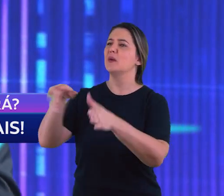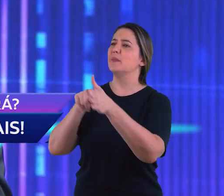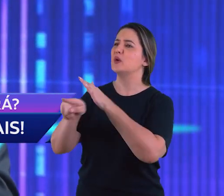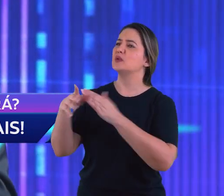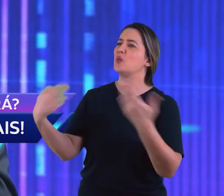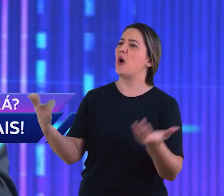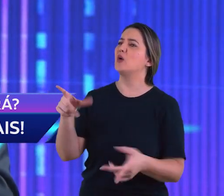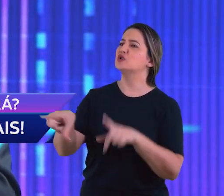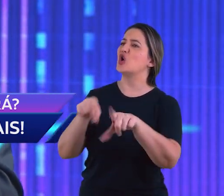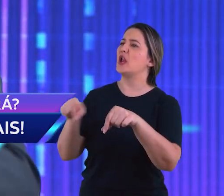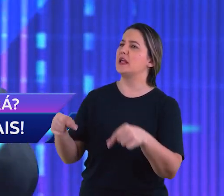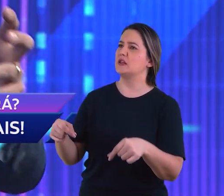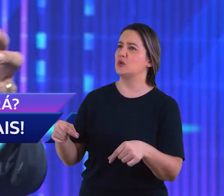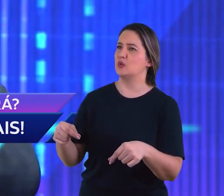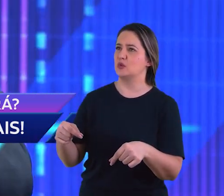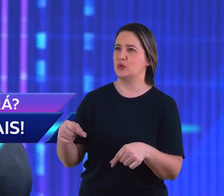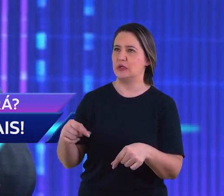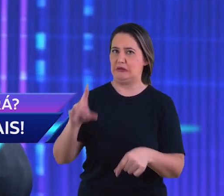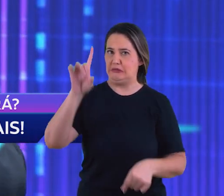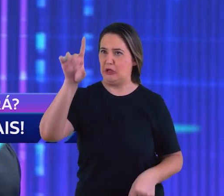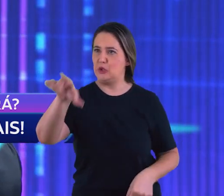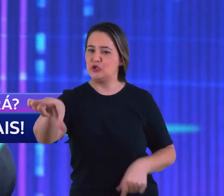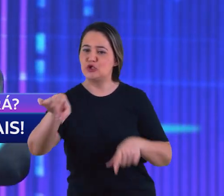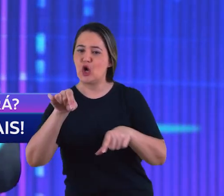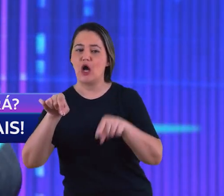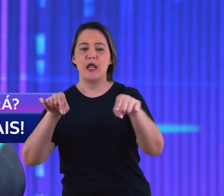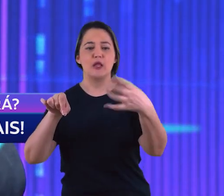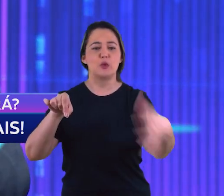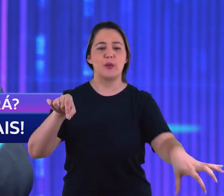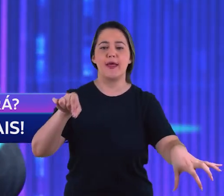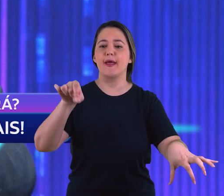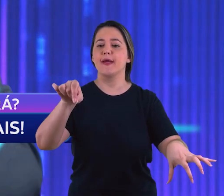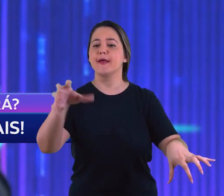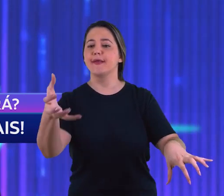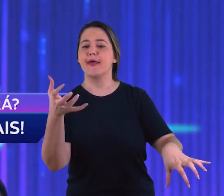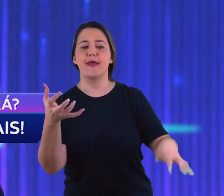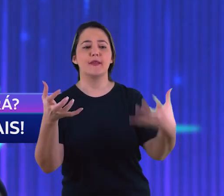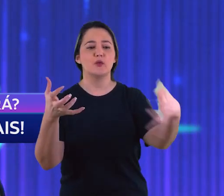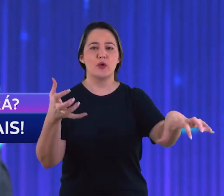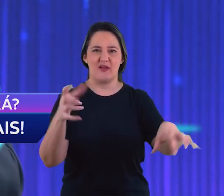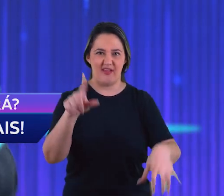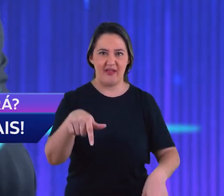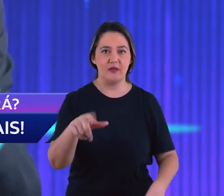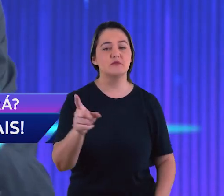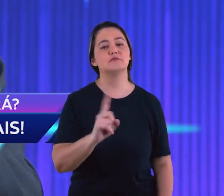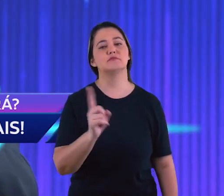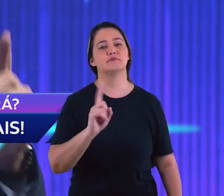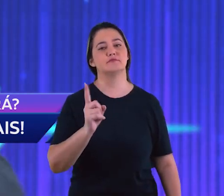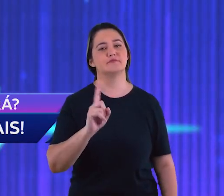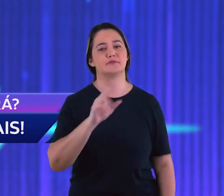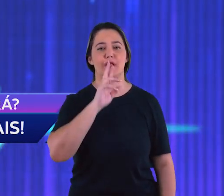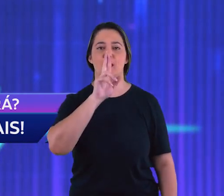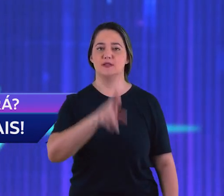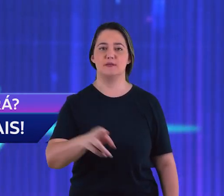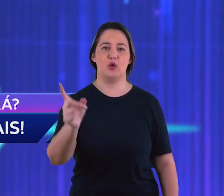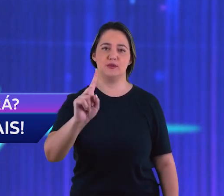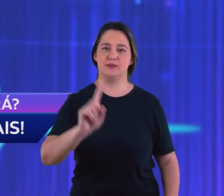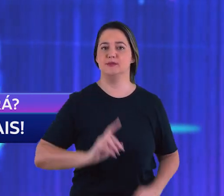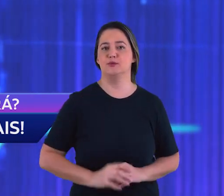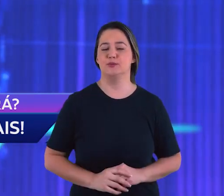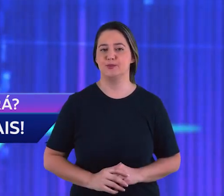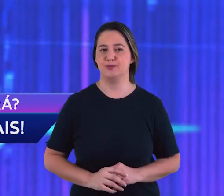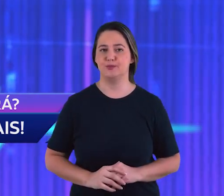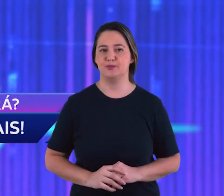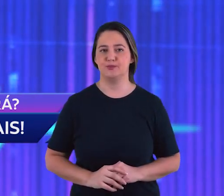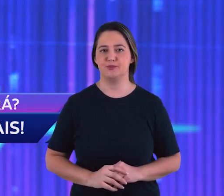os escolhidos? Deus tem alguns que ele seleciona para esse grupo de salvos? Não, nada disso. Não